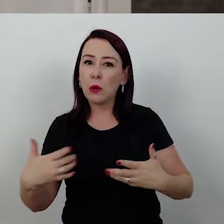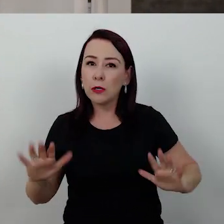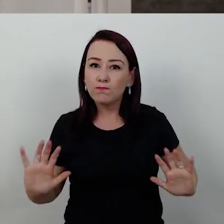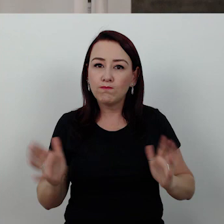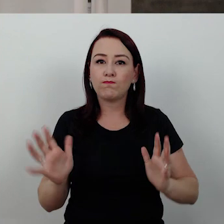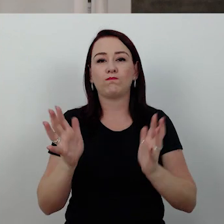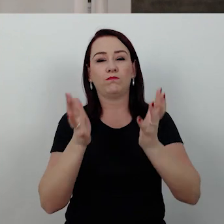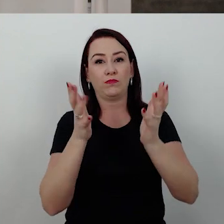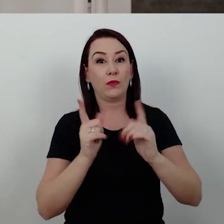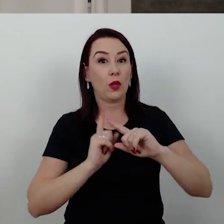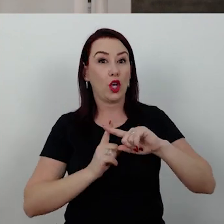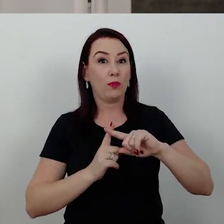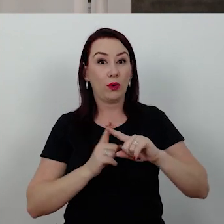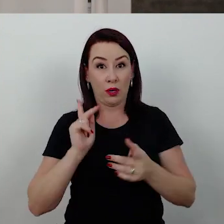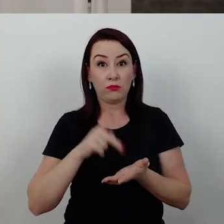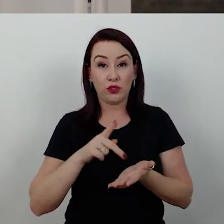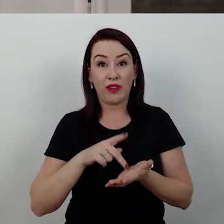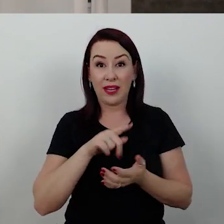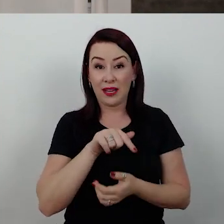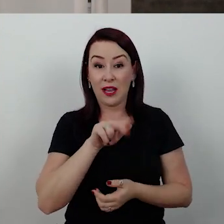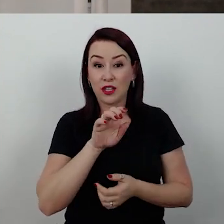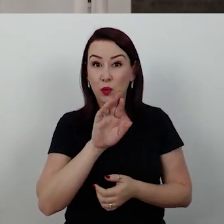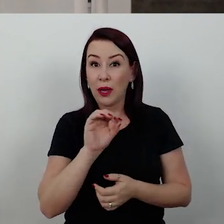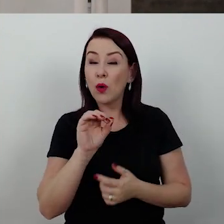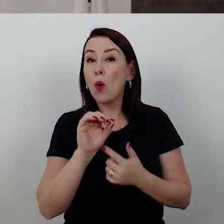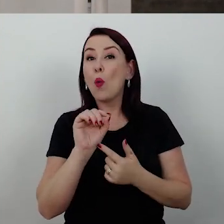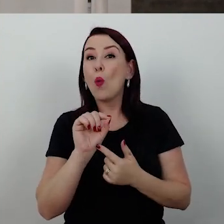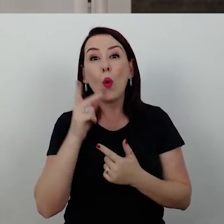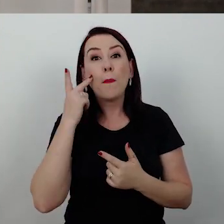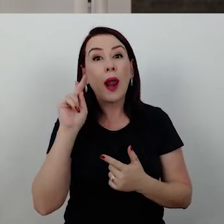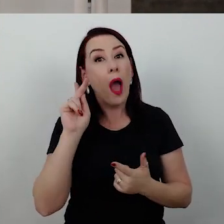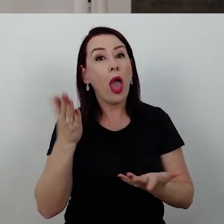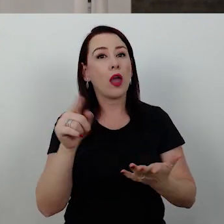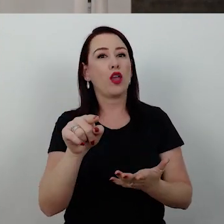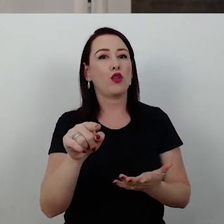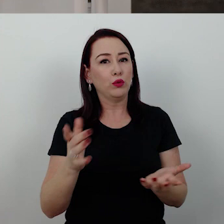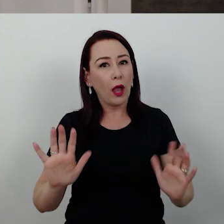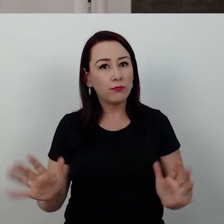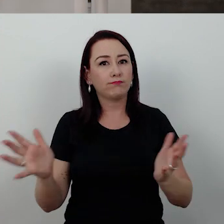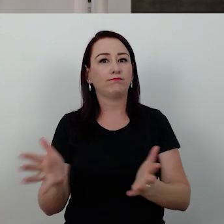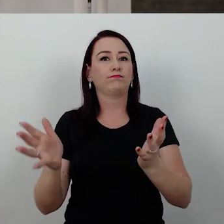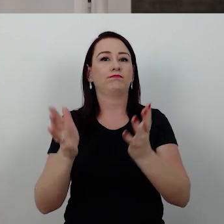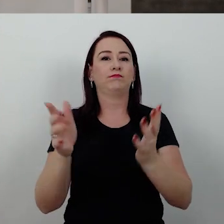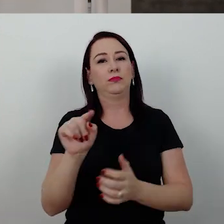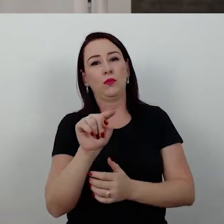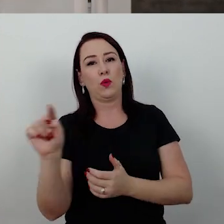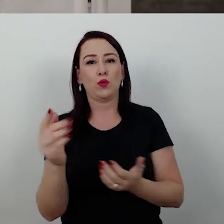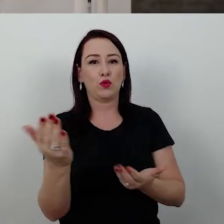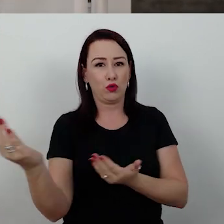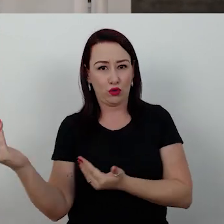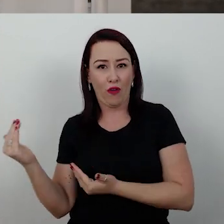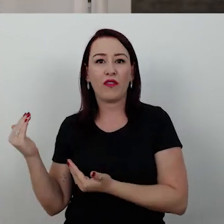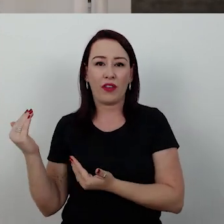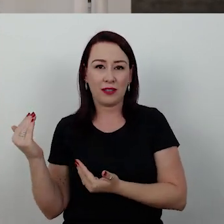o Querô ele existe para isso, né, para a gente chegar nesse lugar com esses jovens,